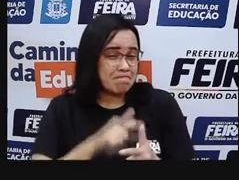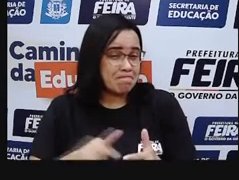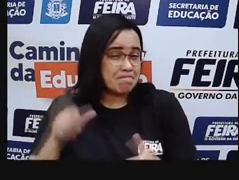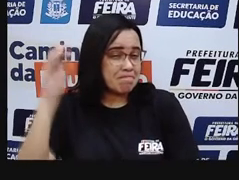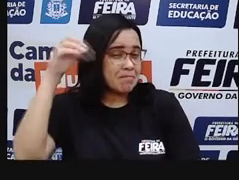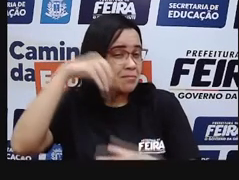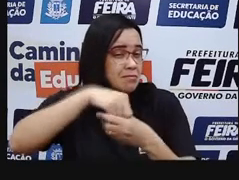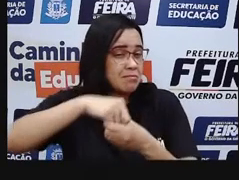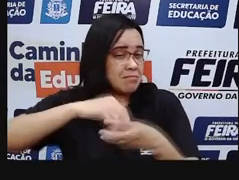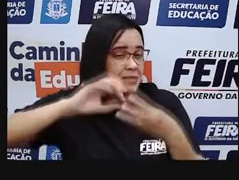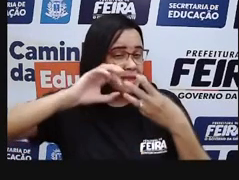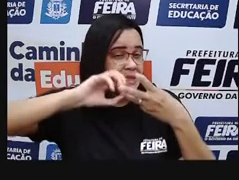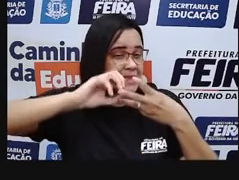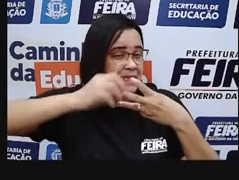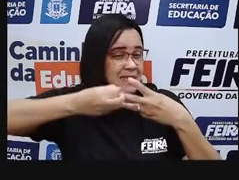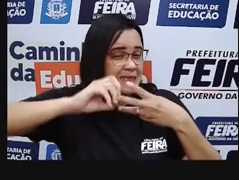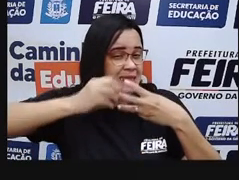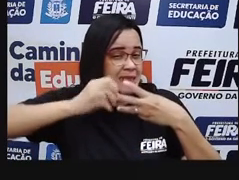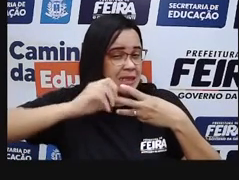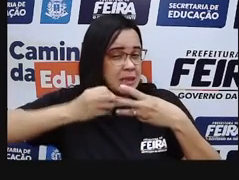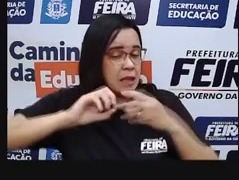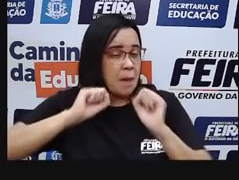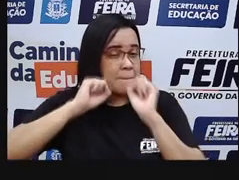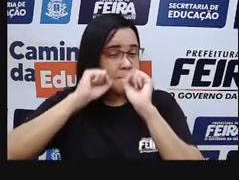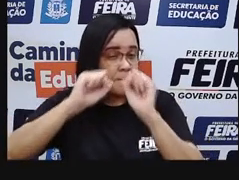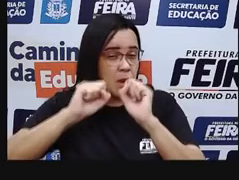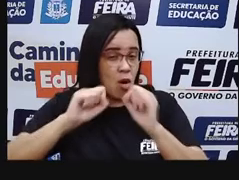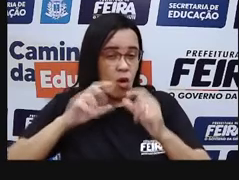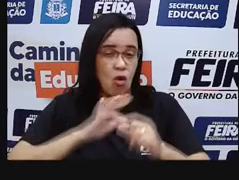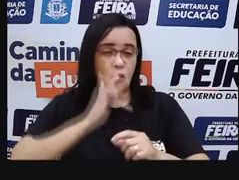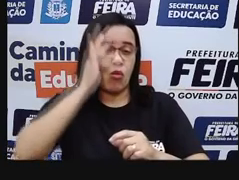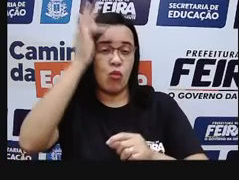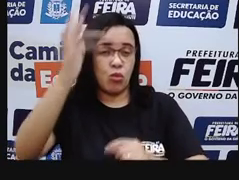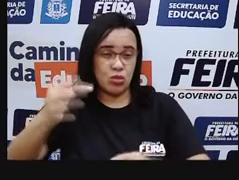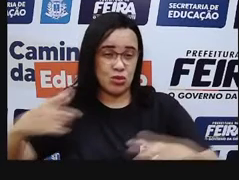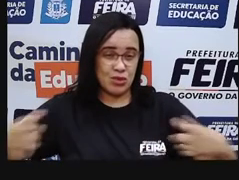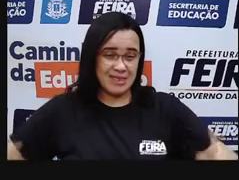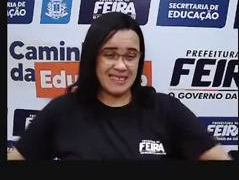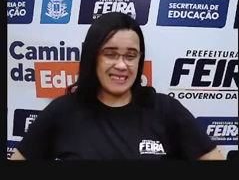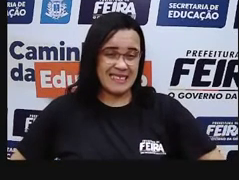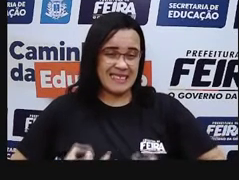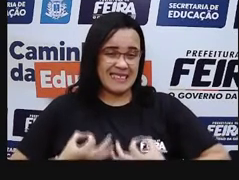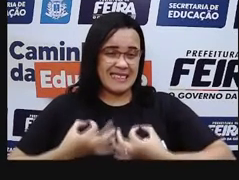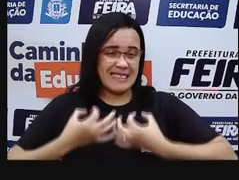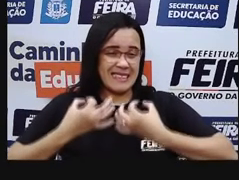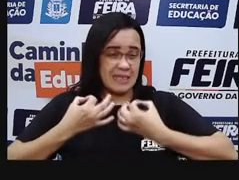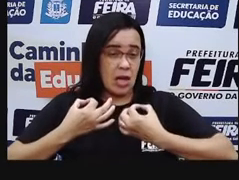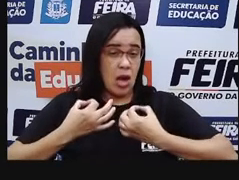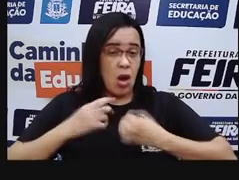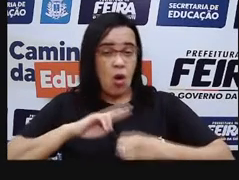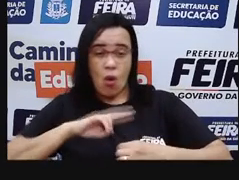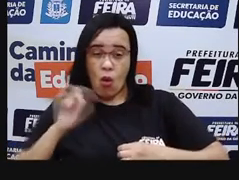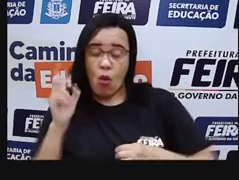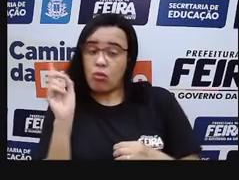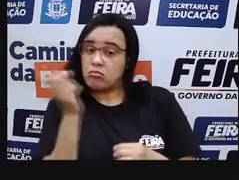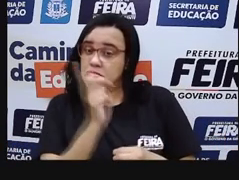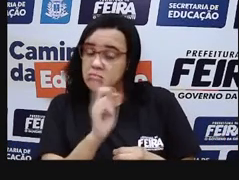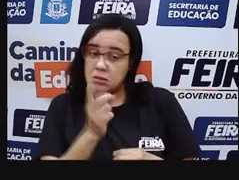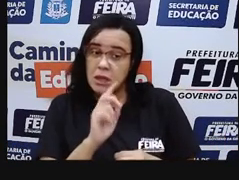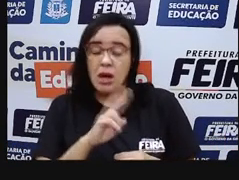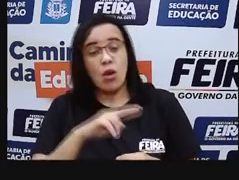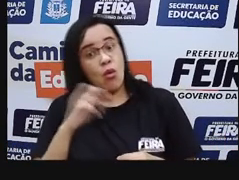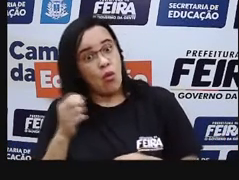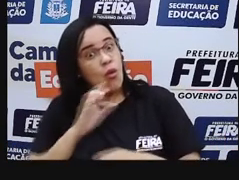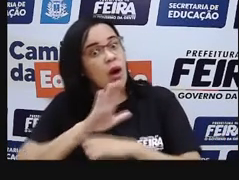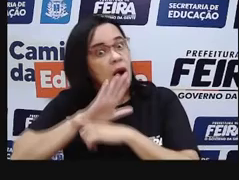células ela pode ser tumoral você gerar um câncer gerar alguma complicação para nós ao invés de gerar solução por